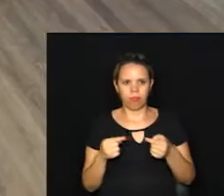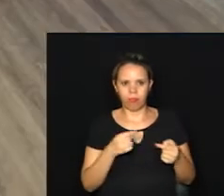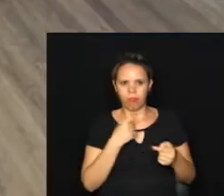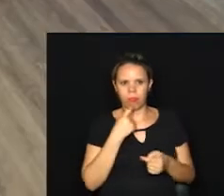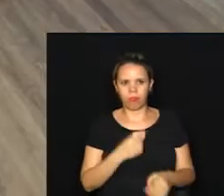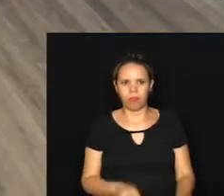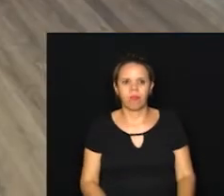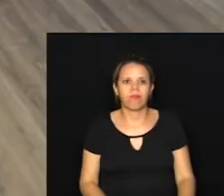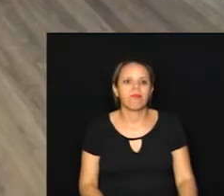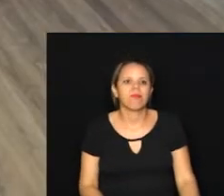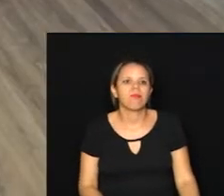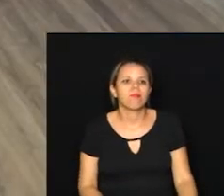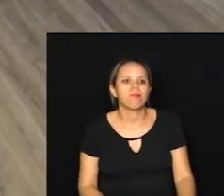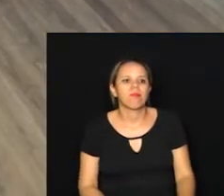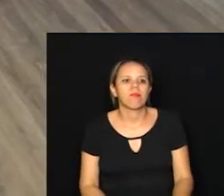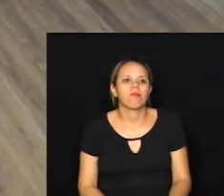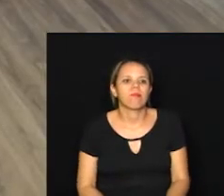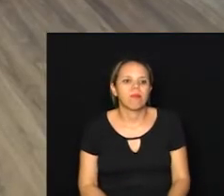campineiro?